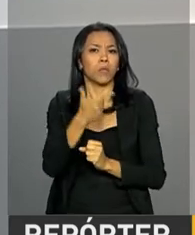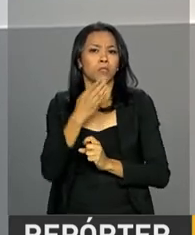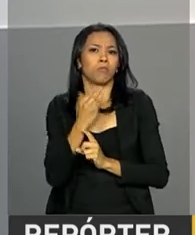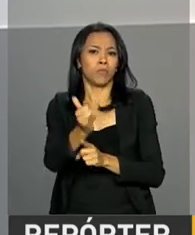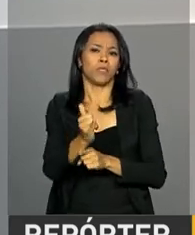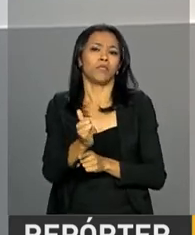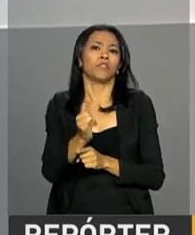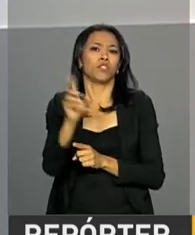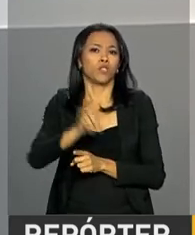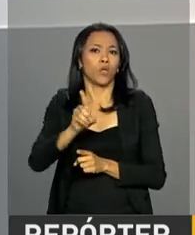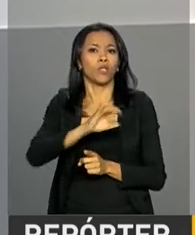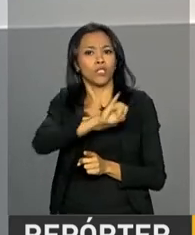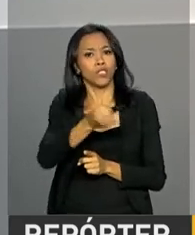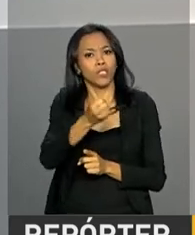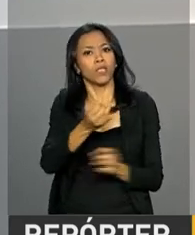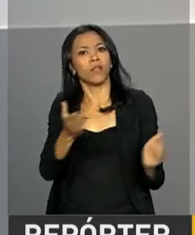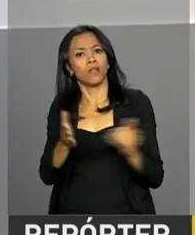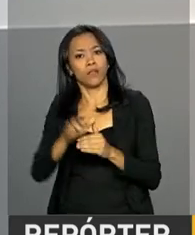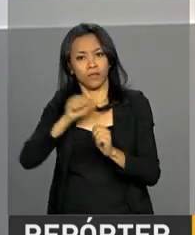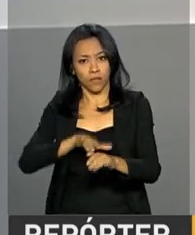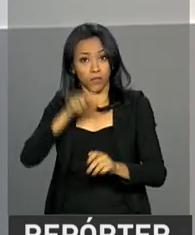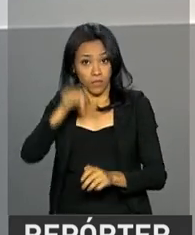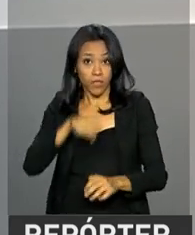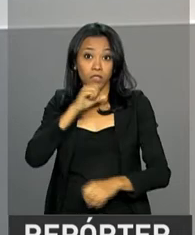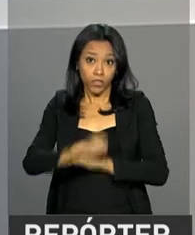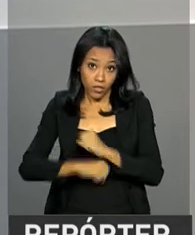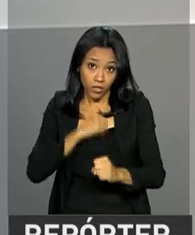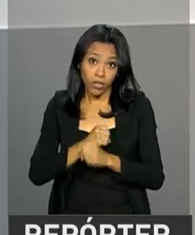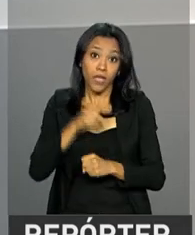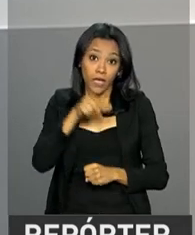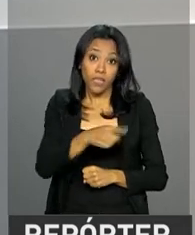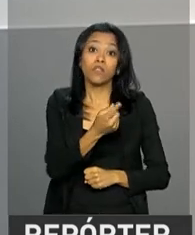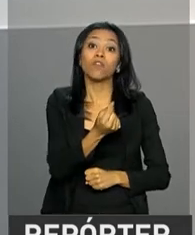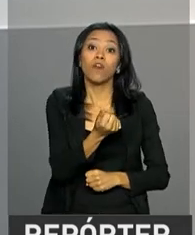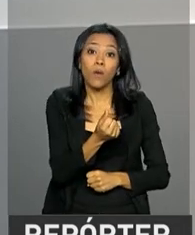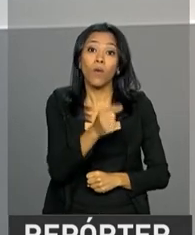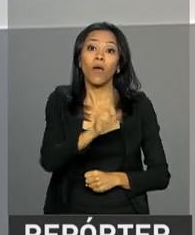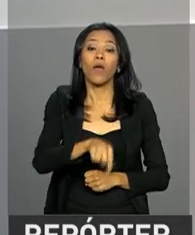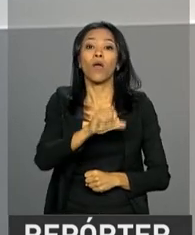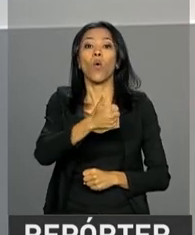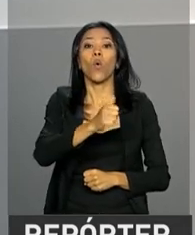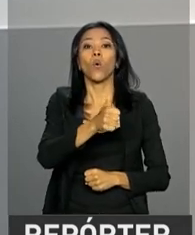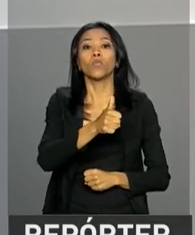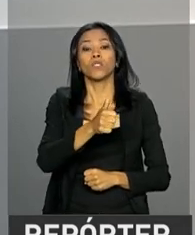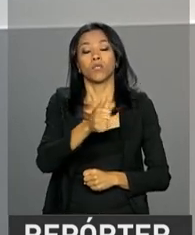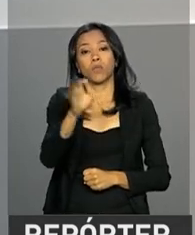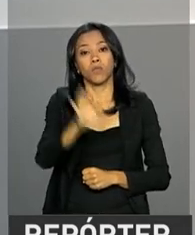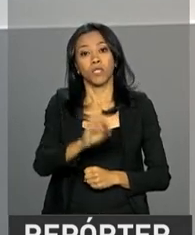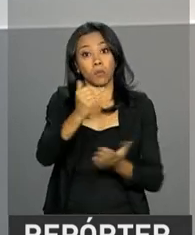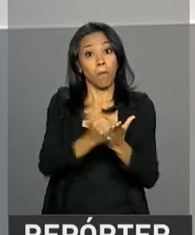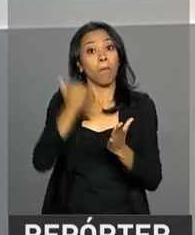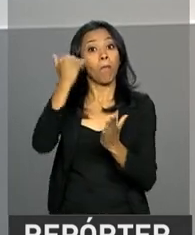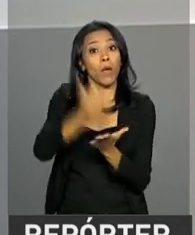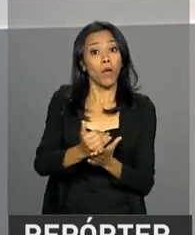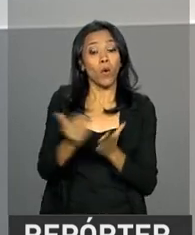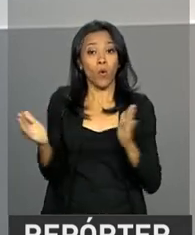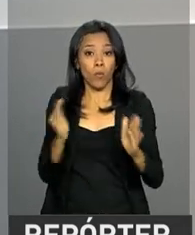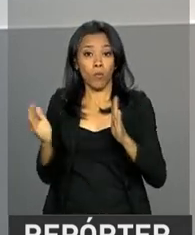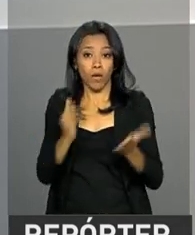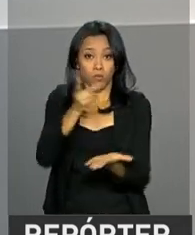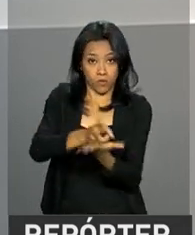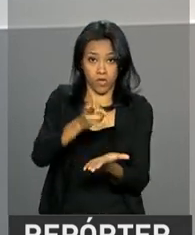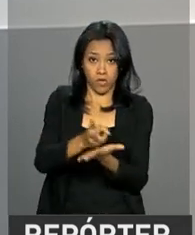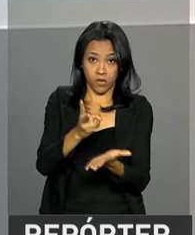US$ 52 bilhões, de janeiro a setembro deste ano. Esse valor é 11% maior que o registrado no mesmo período do ano passado. O resultado